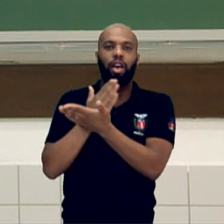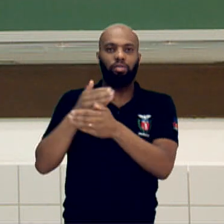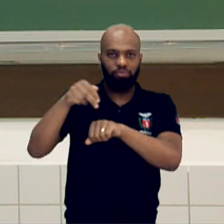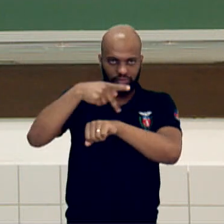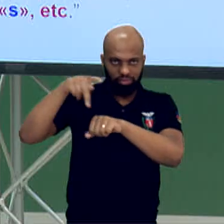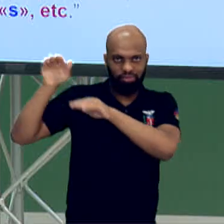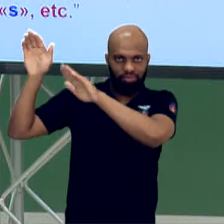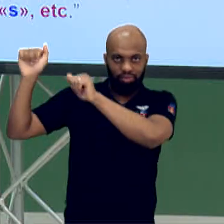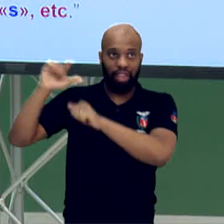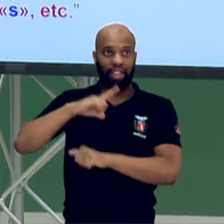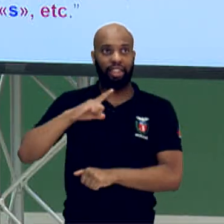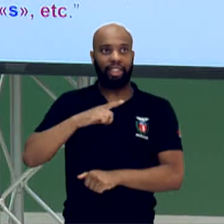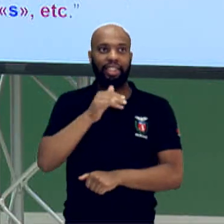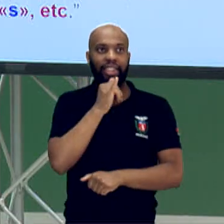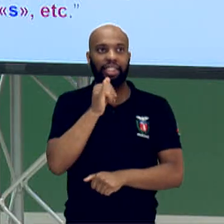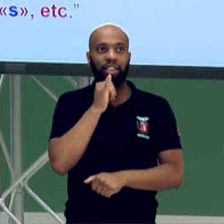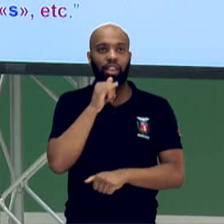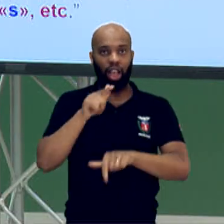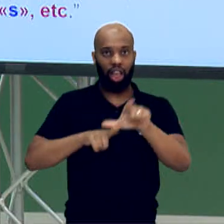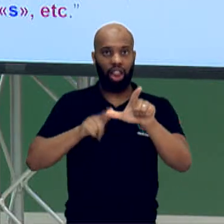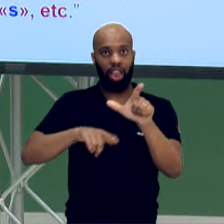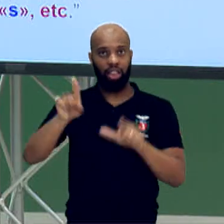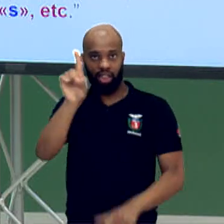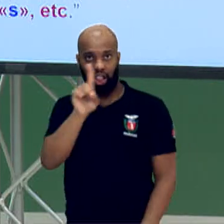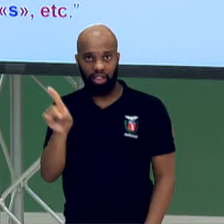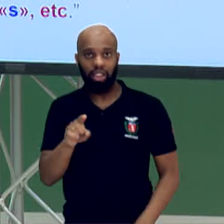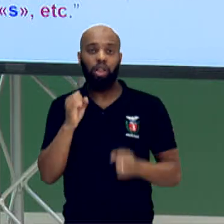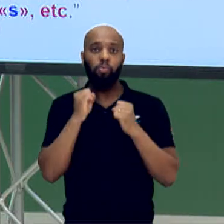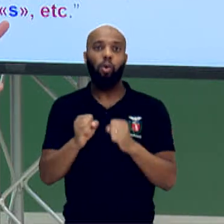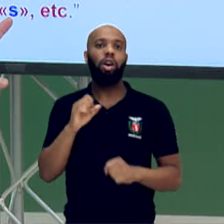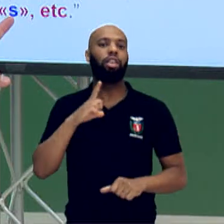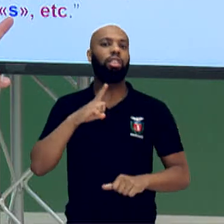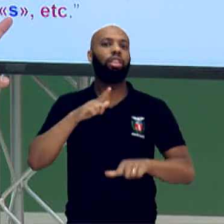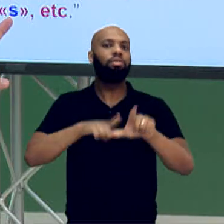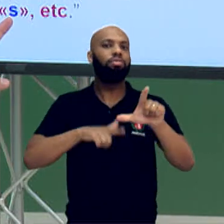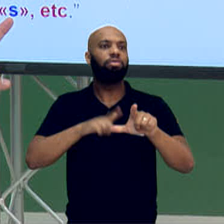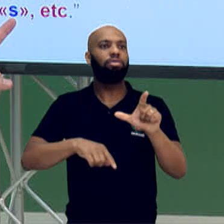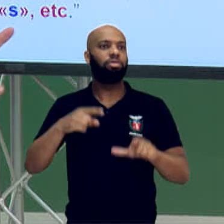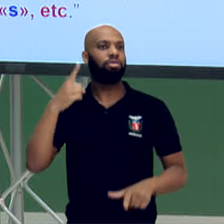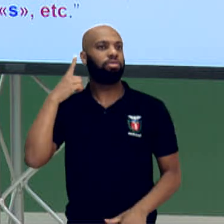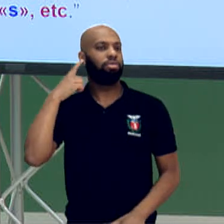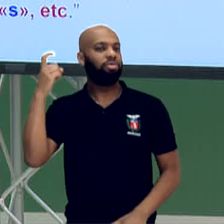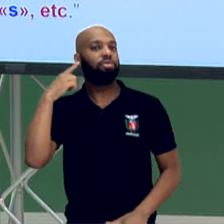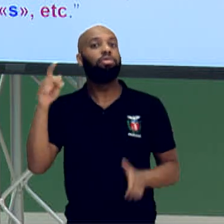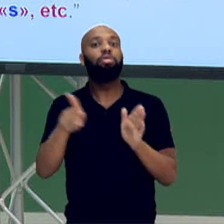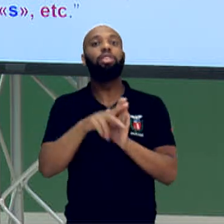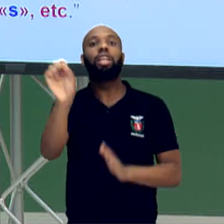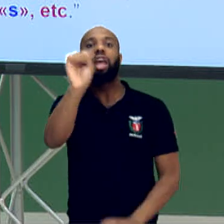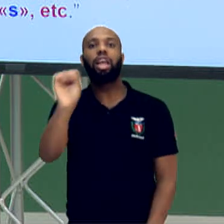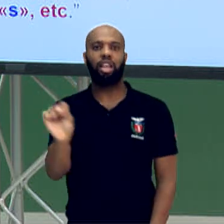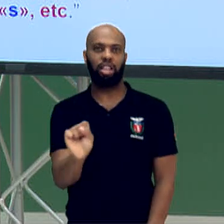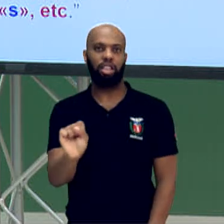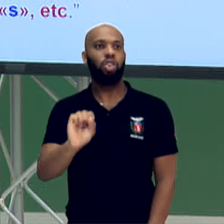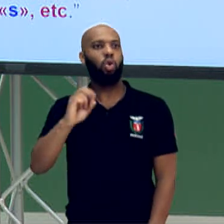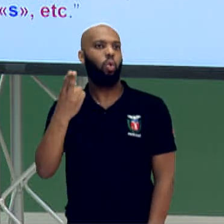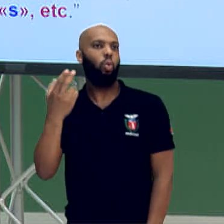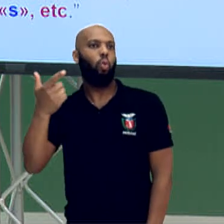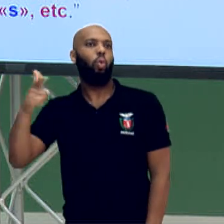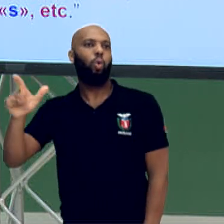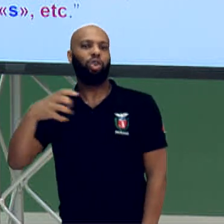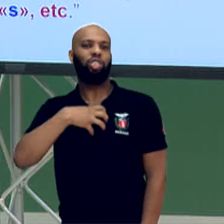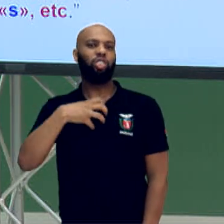Espanha. A letra Z pode ter o som de S, semelhante à própria letra S, ou um som